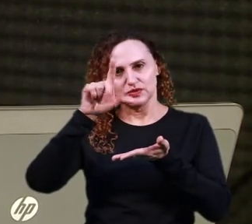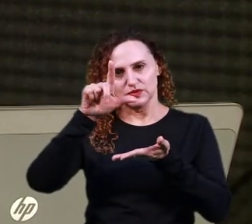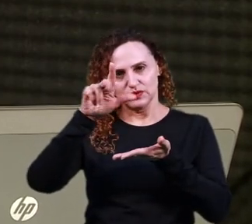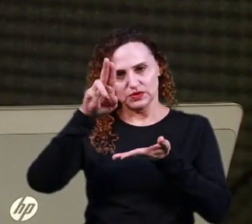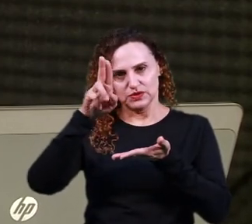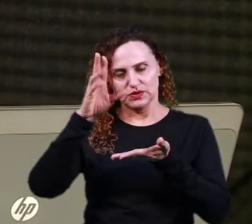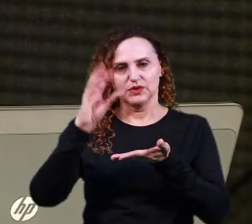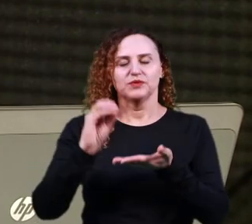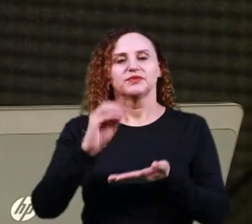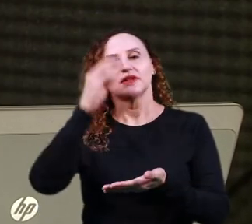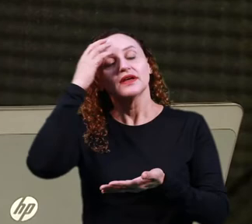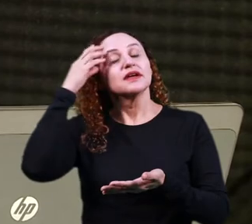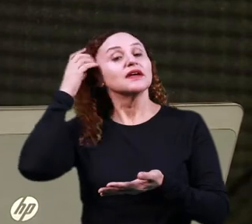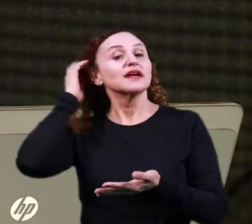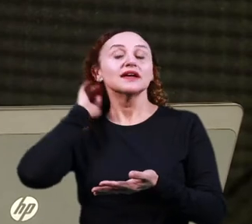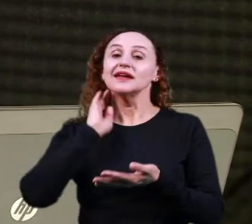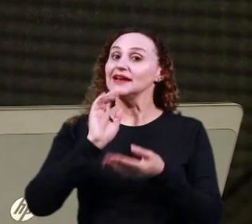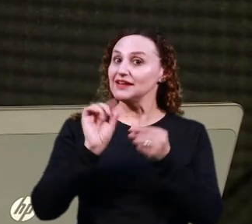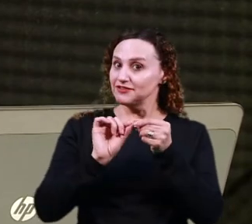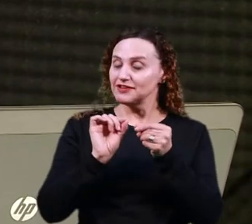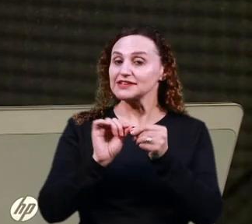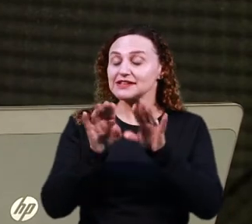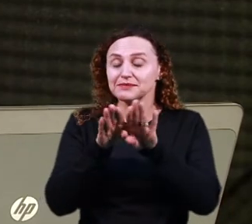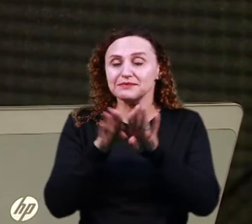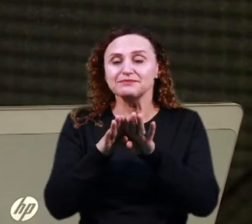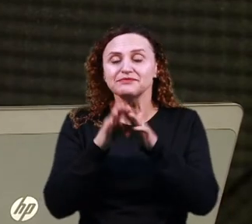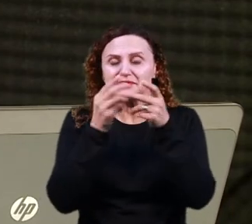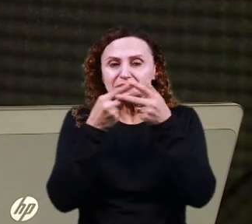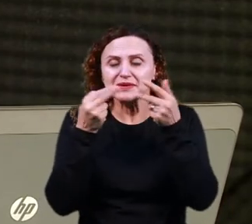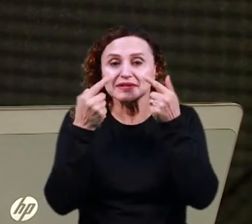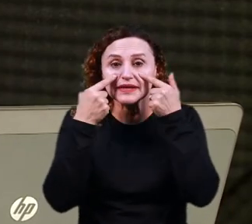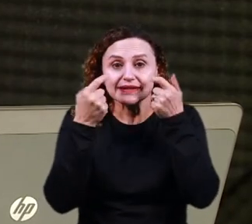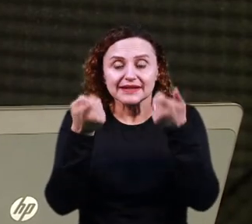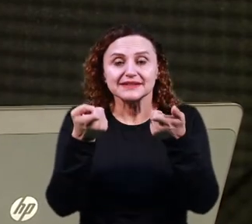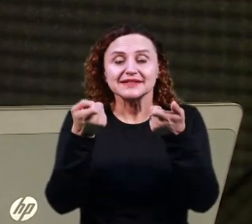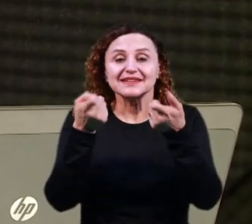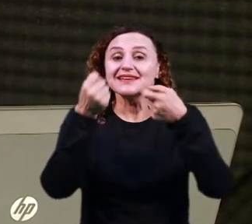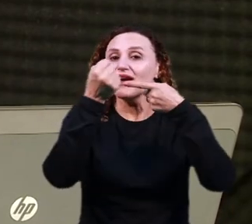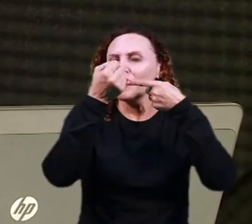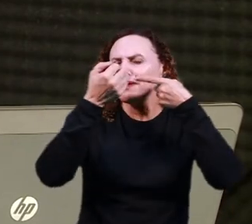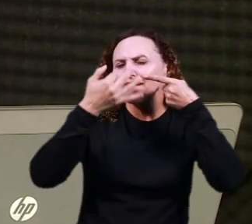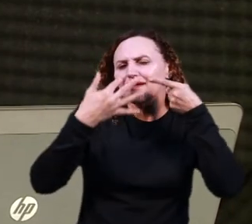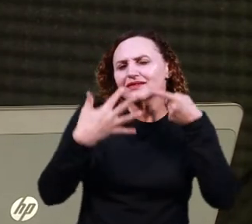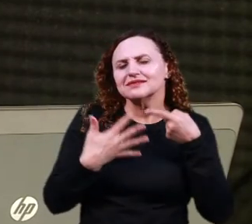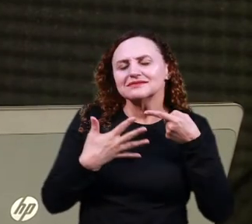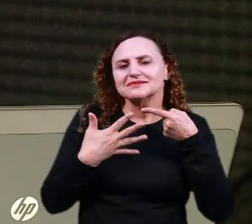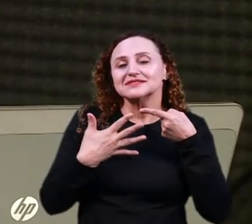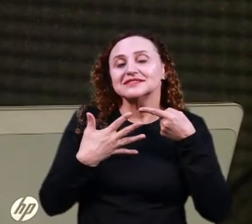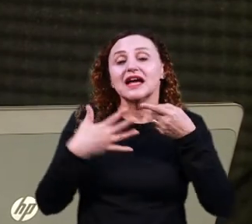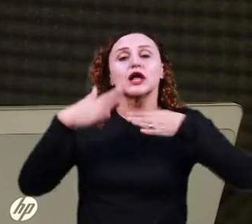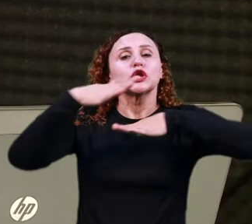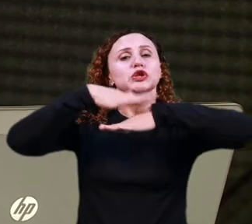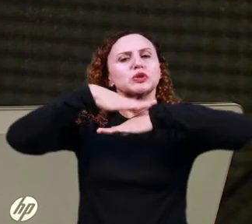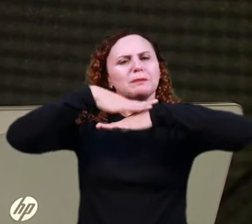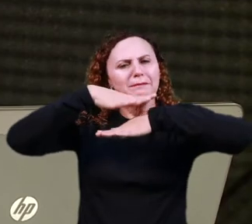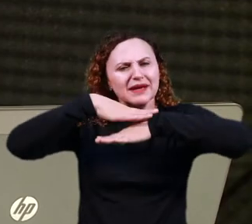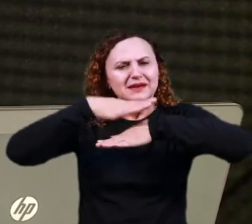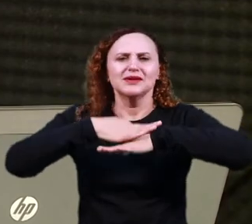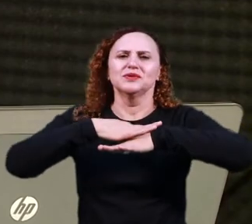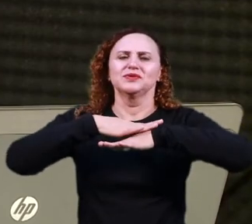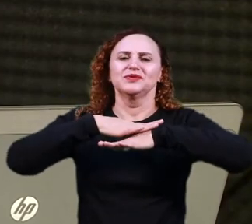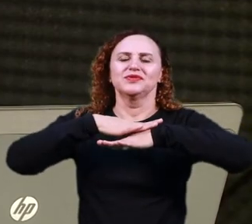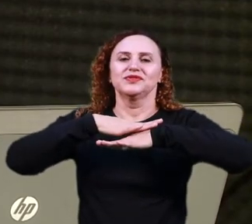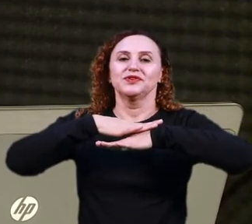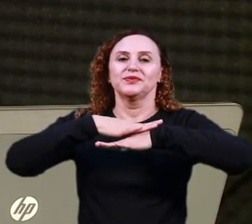interessante que é uma uma das características do período e ele está O que é o